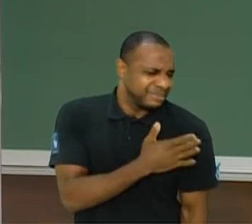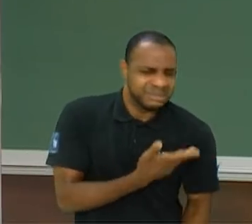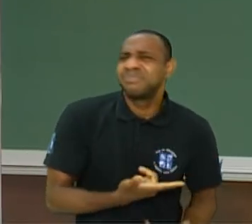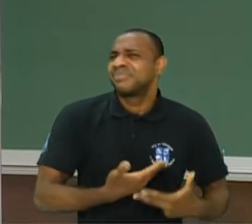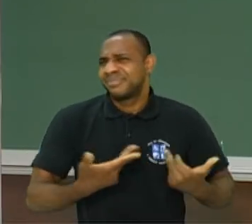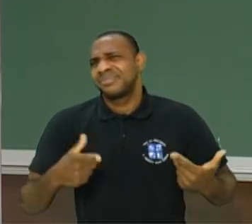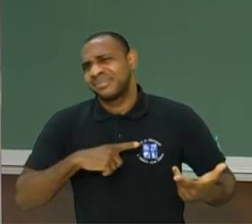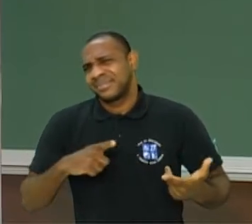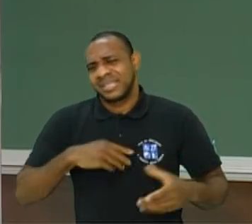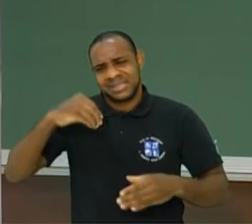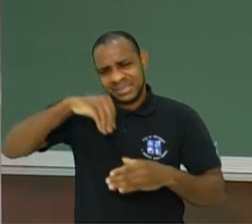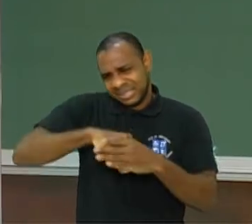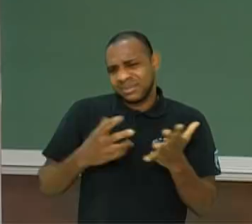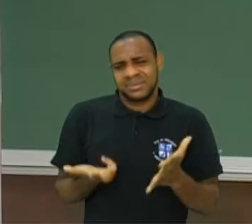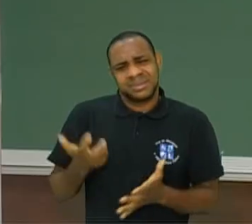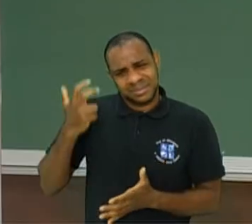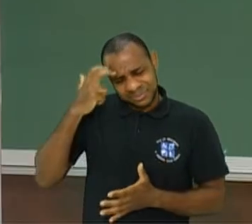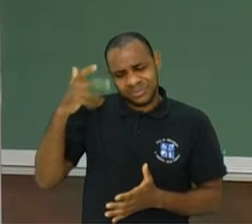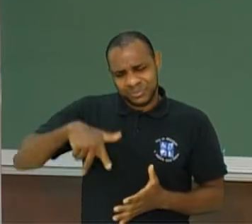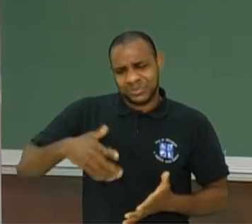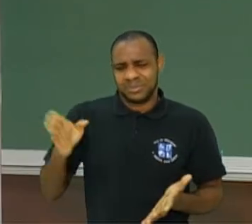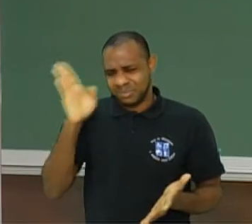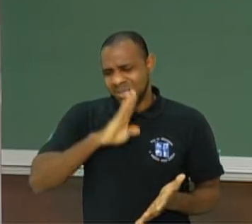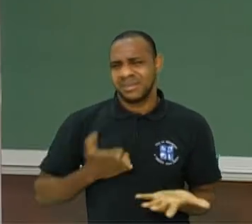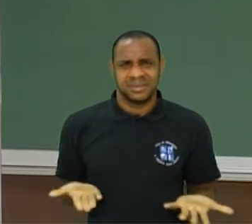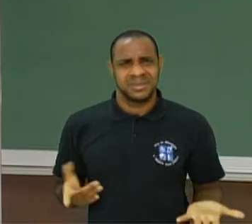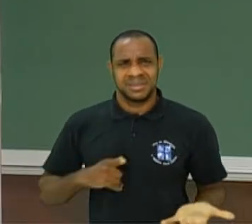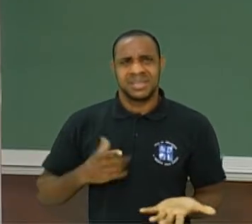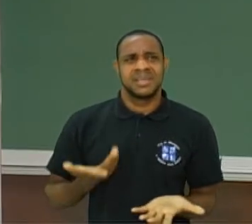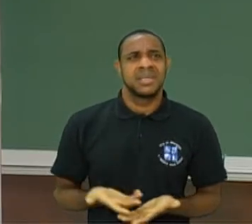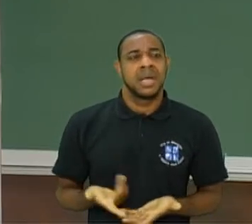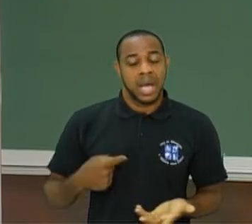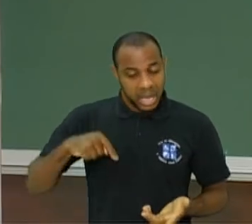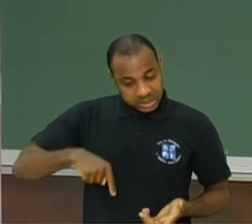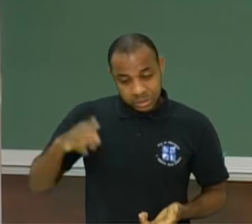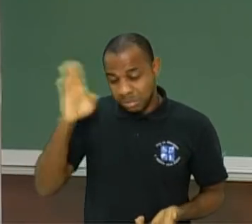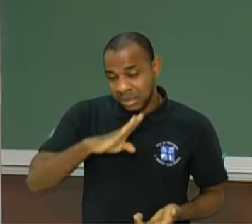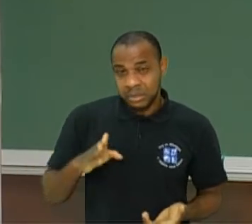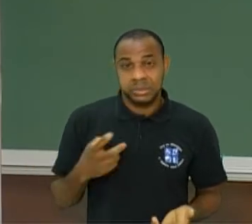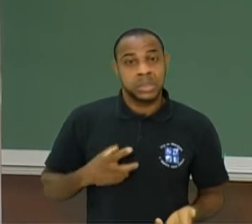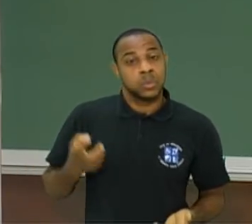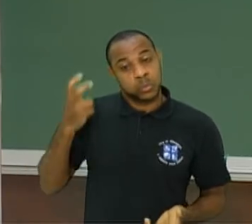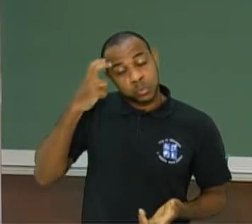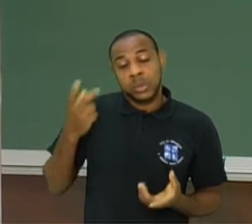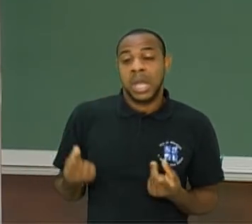né? A nossa cultura é rica, né? E não tem como